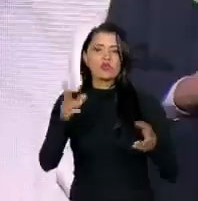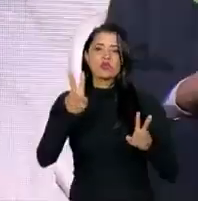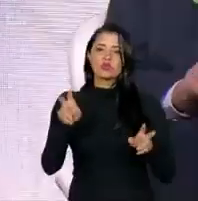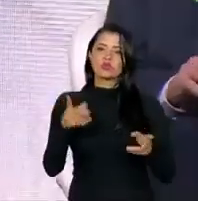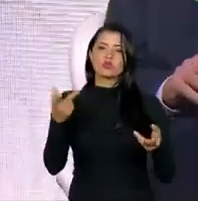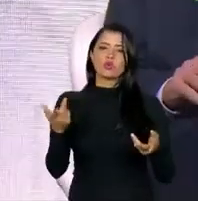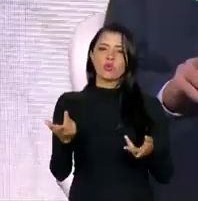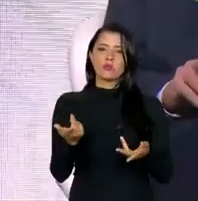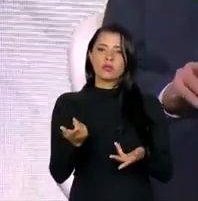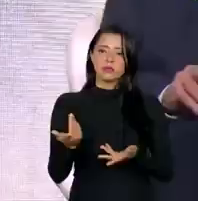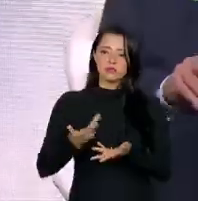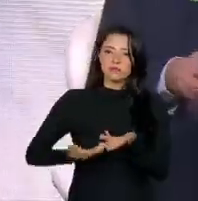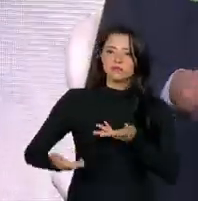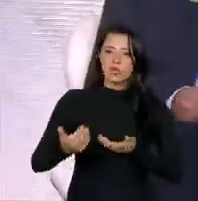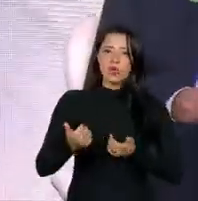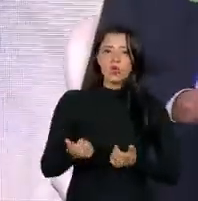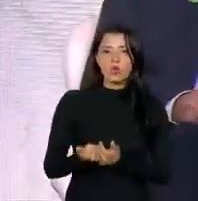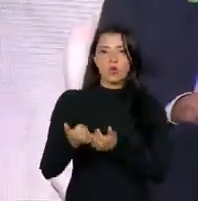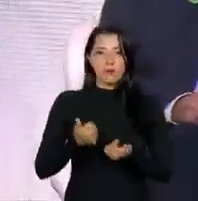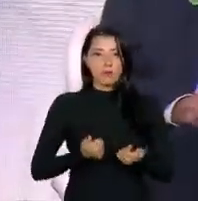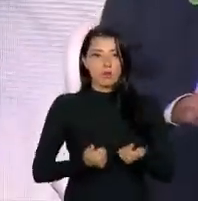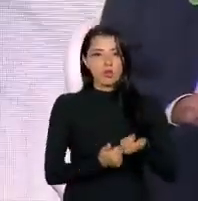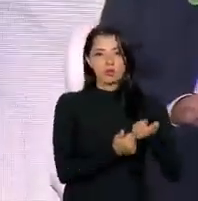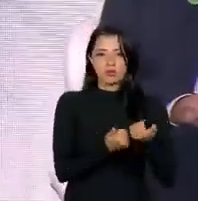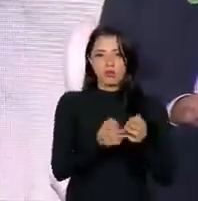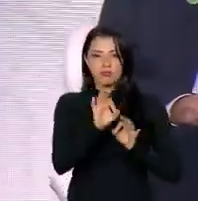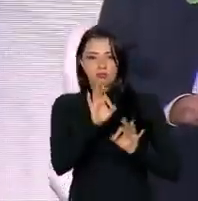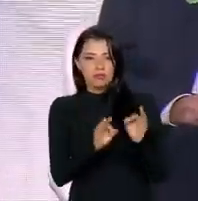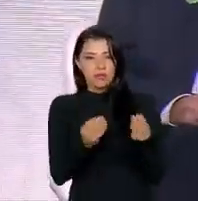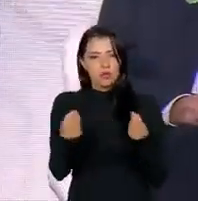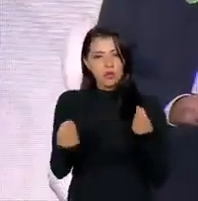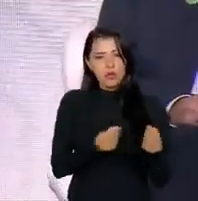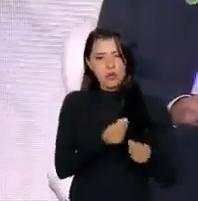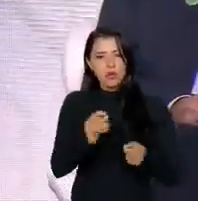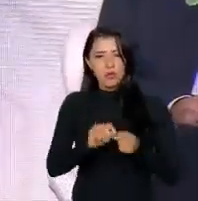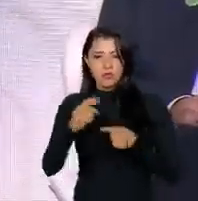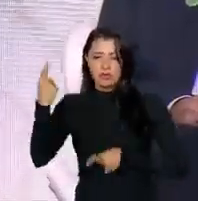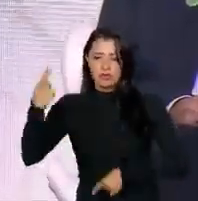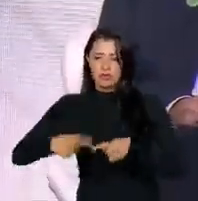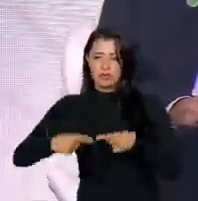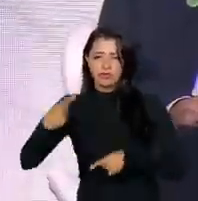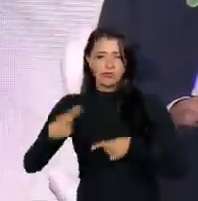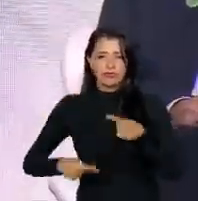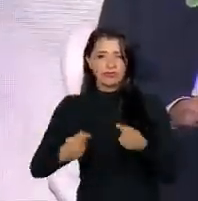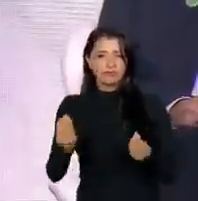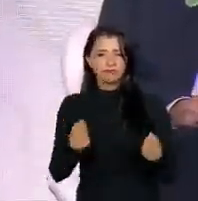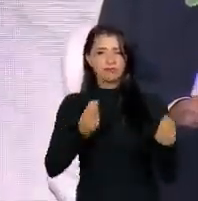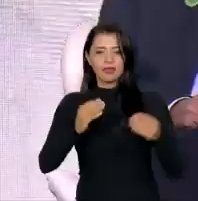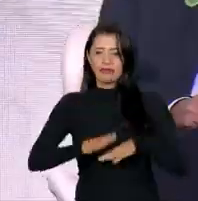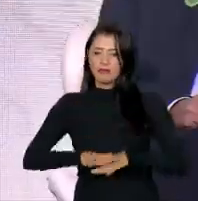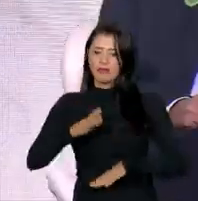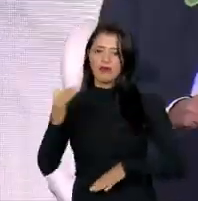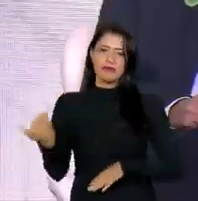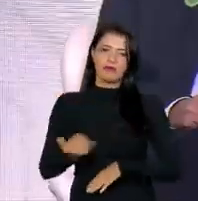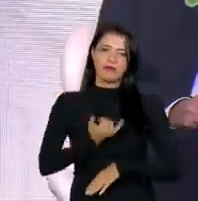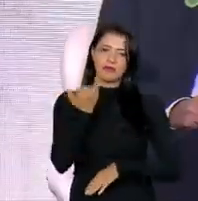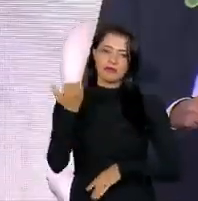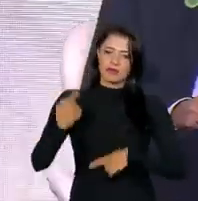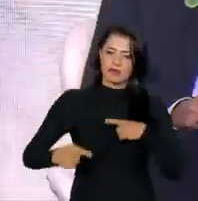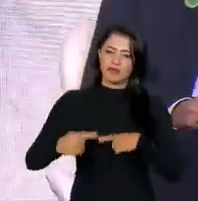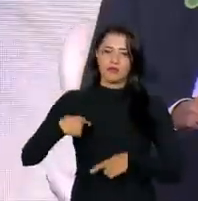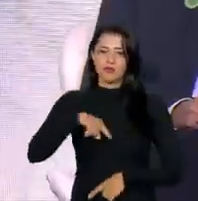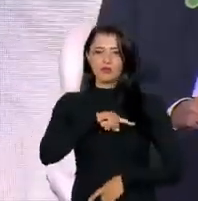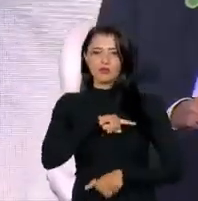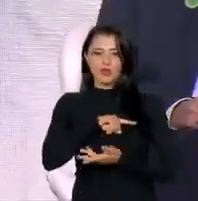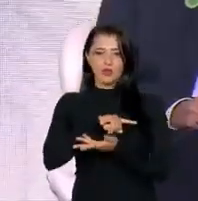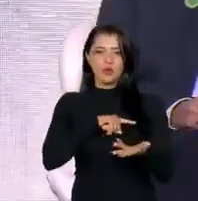sobre o regime de colaboração. Como trabalhar essa política pública, uma das mais importantes do